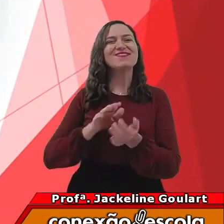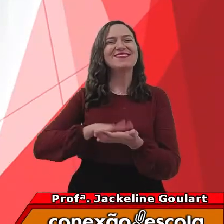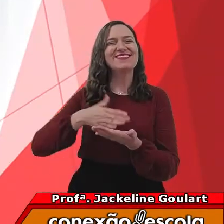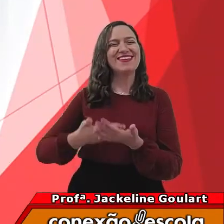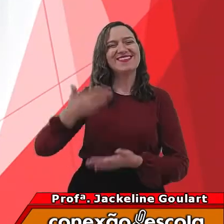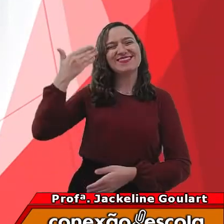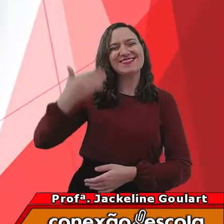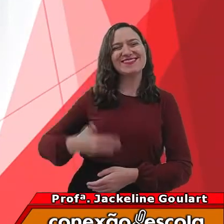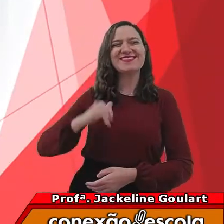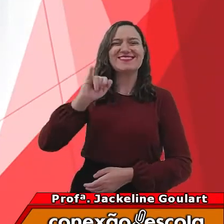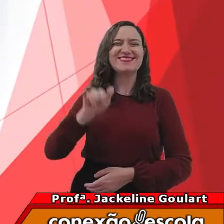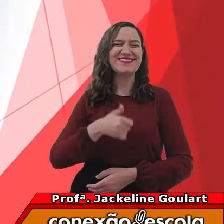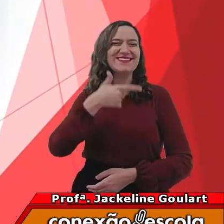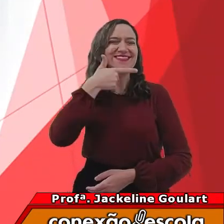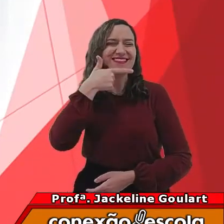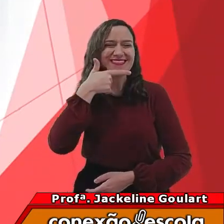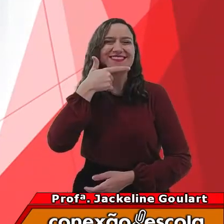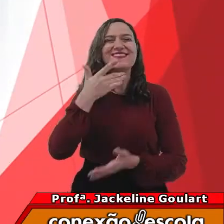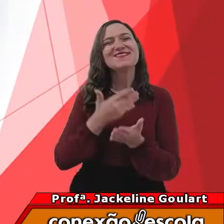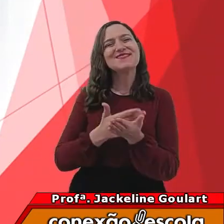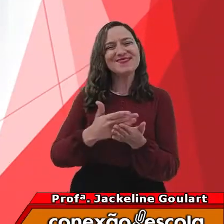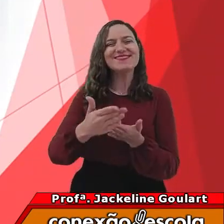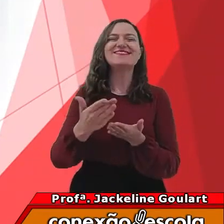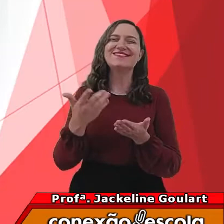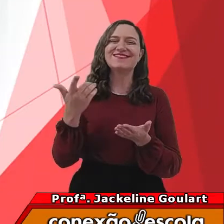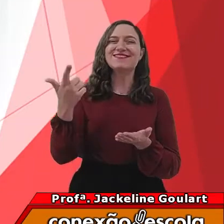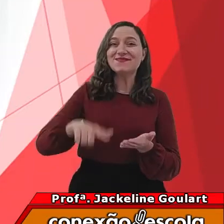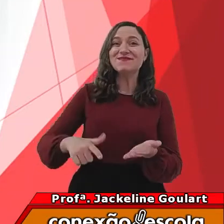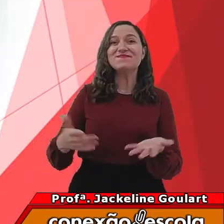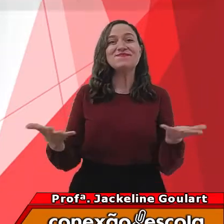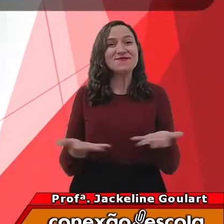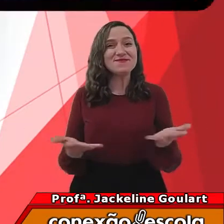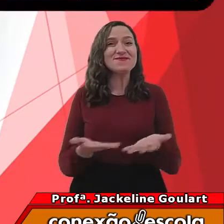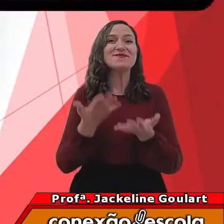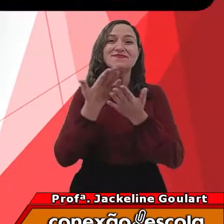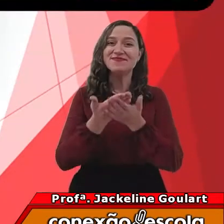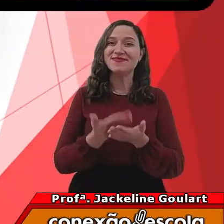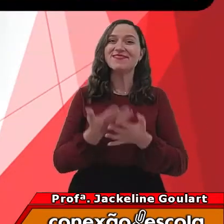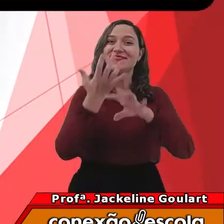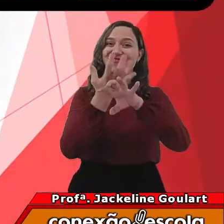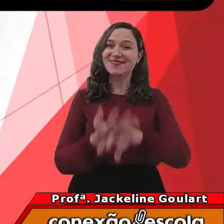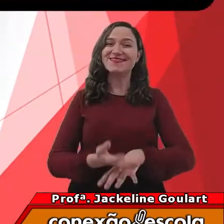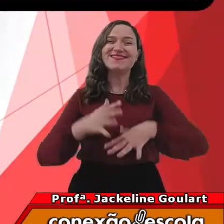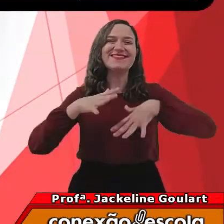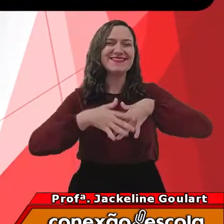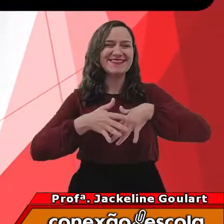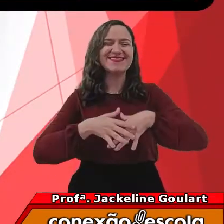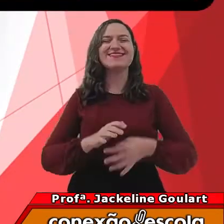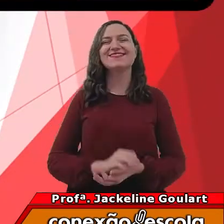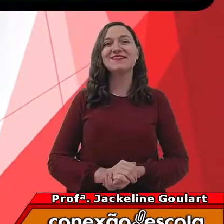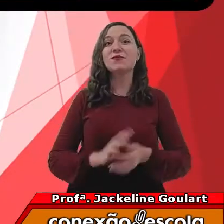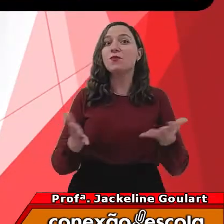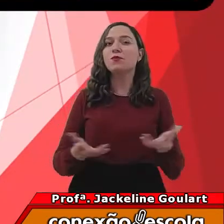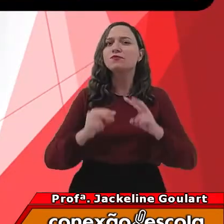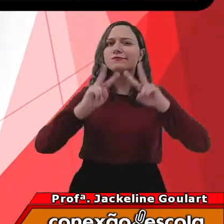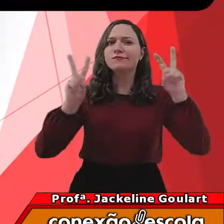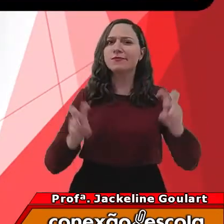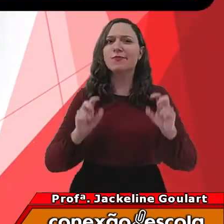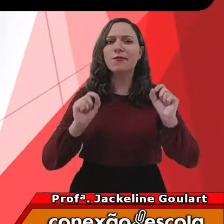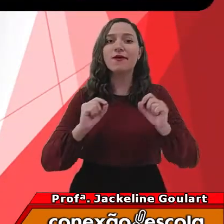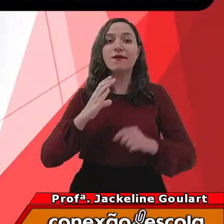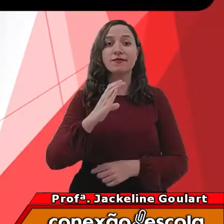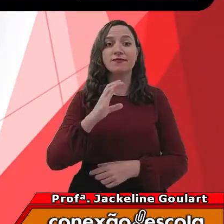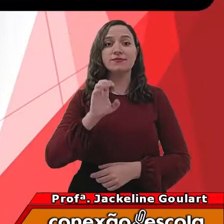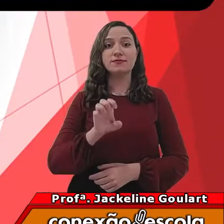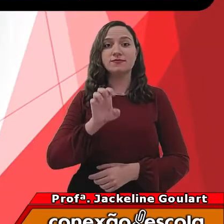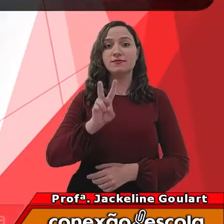Jaqueline, nós vamos começar mais uma aula de matemática. O nosso tema de hoje são sevianas